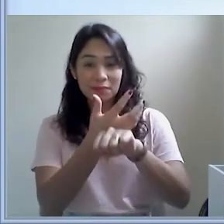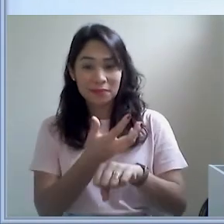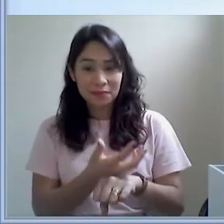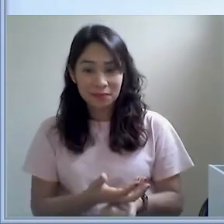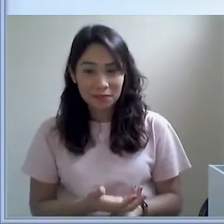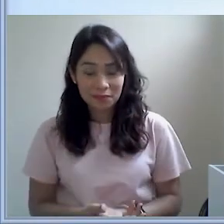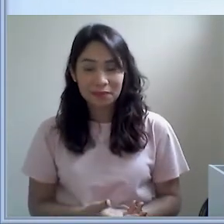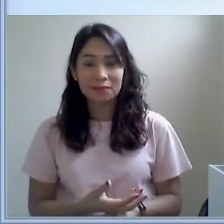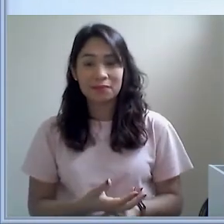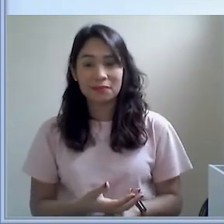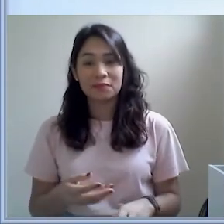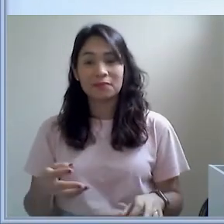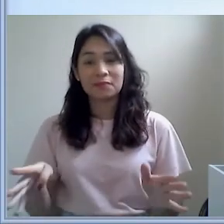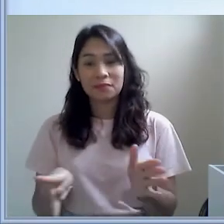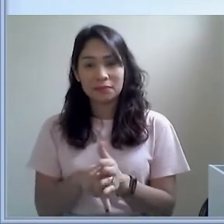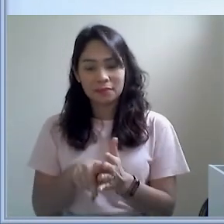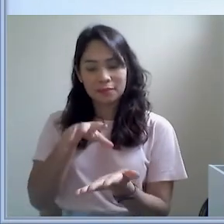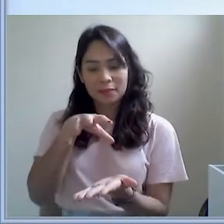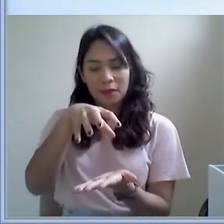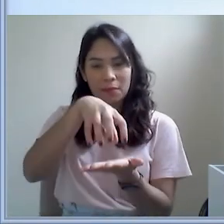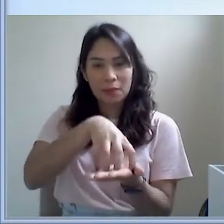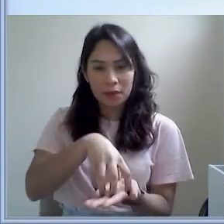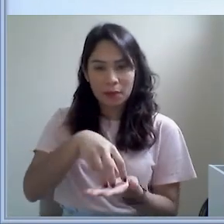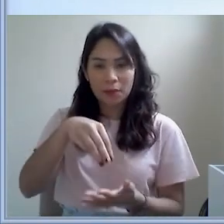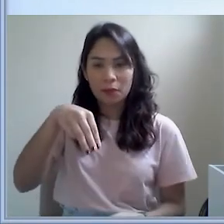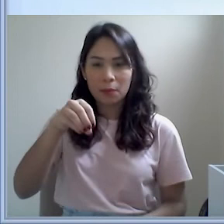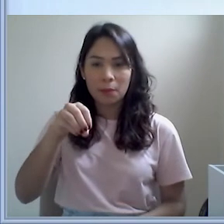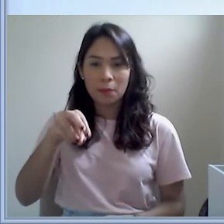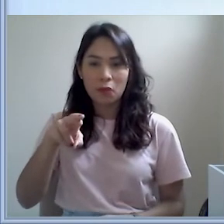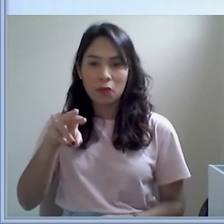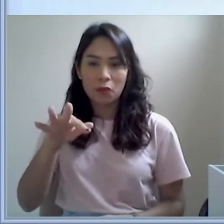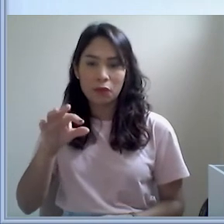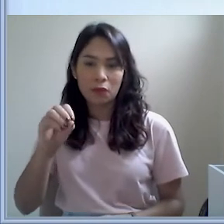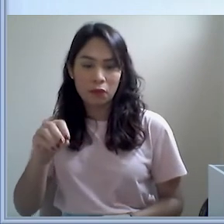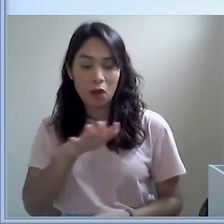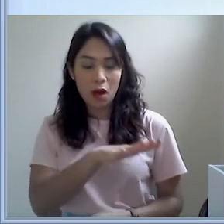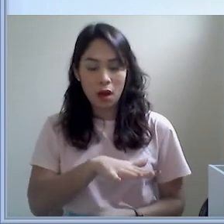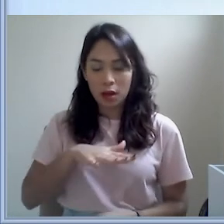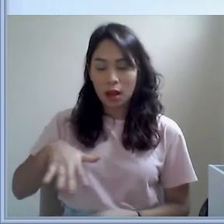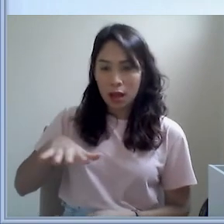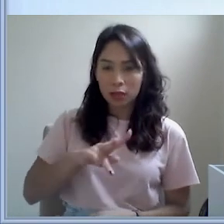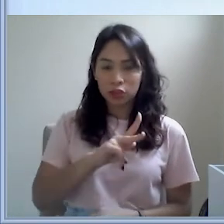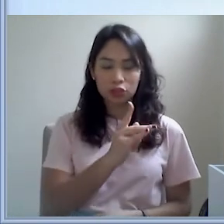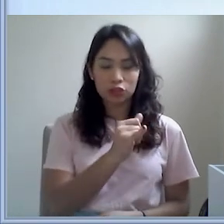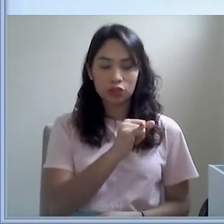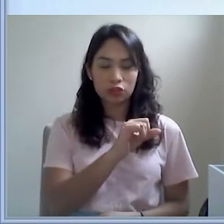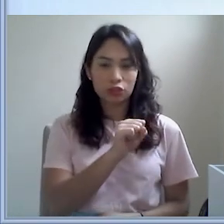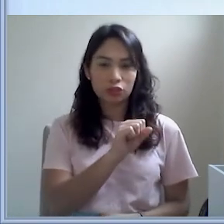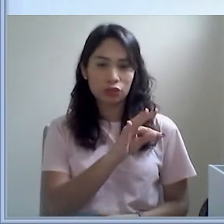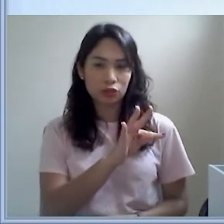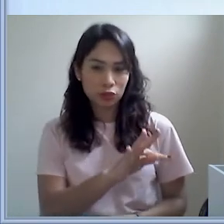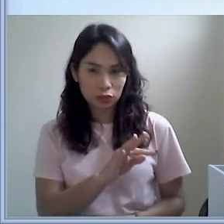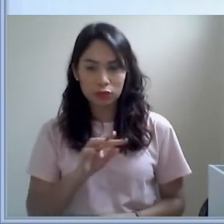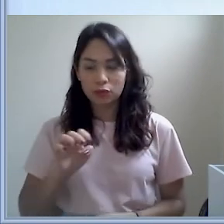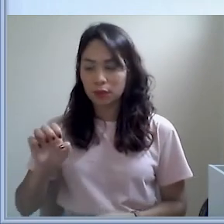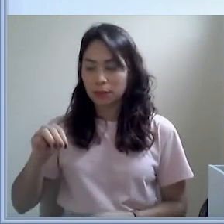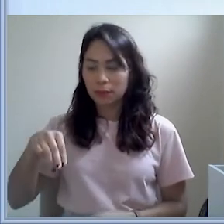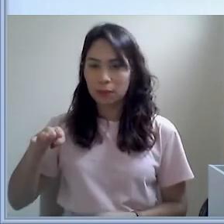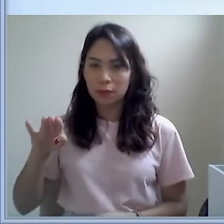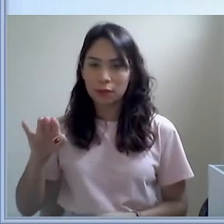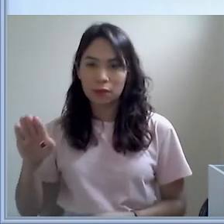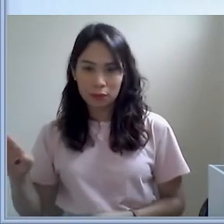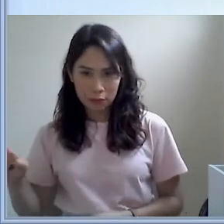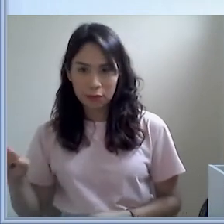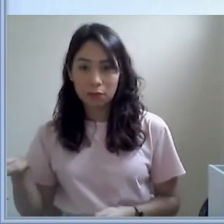pelo Departamento de Morfologia, na área de Histologia e Embriologia, para os cursos de graduação do Centro